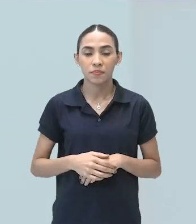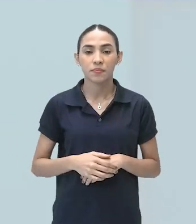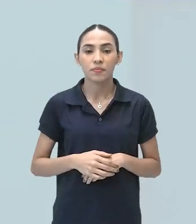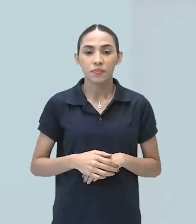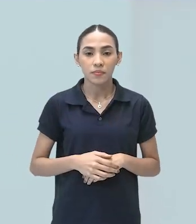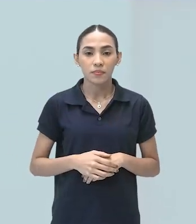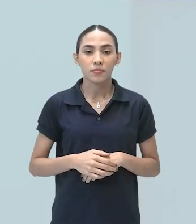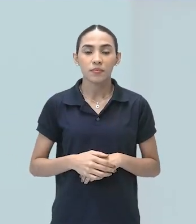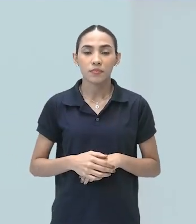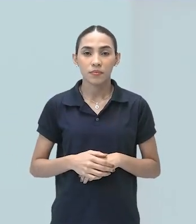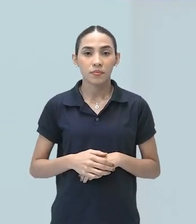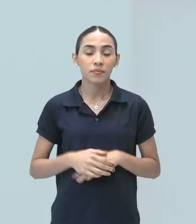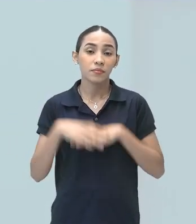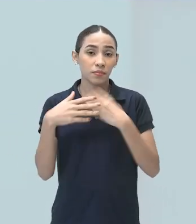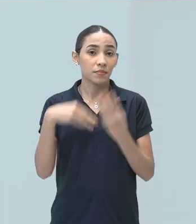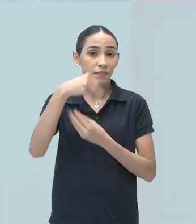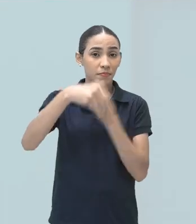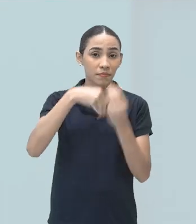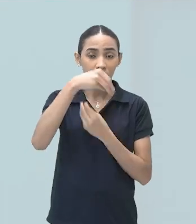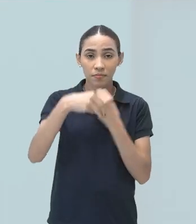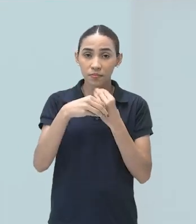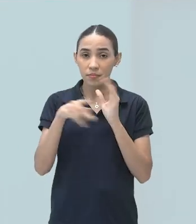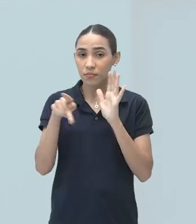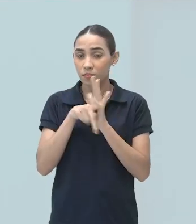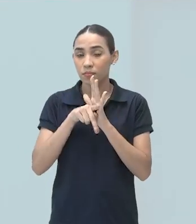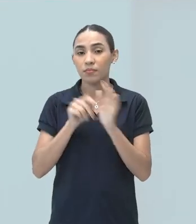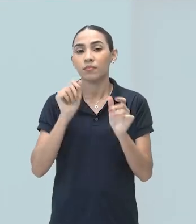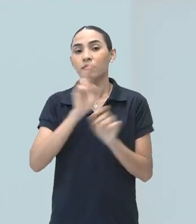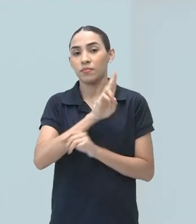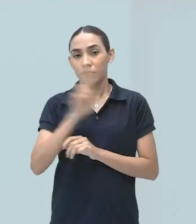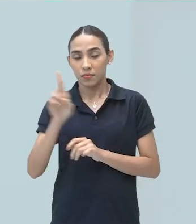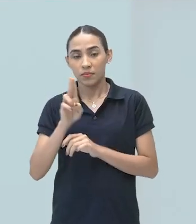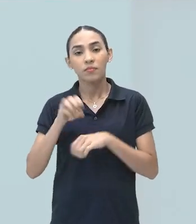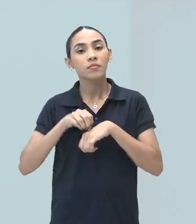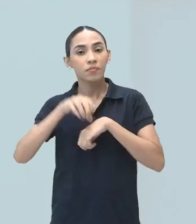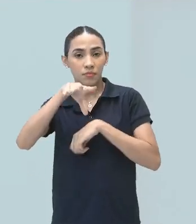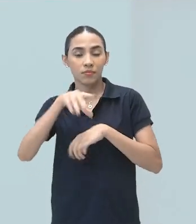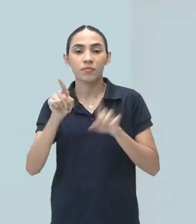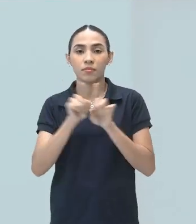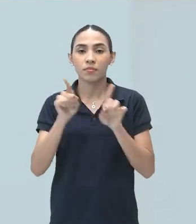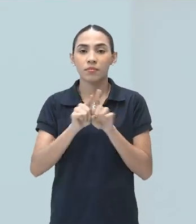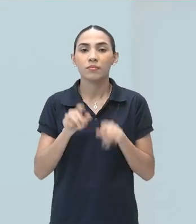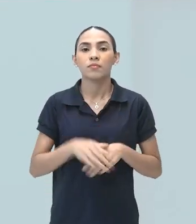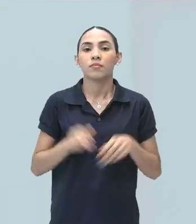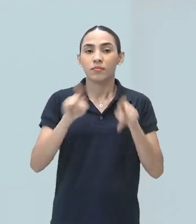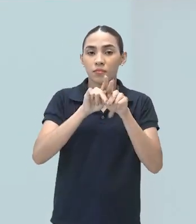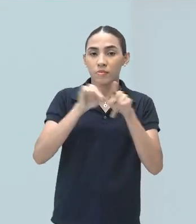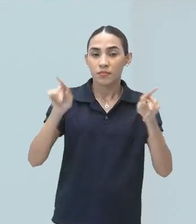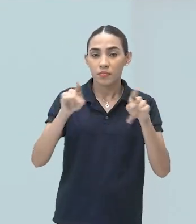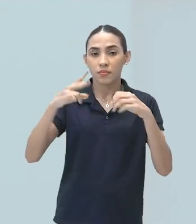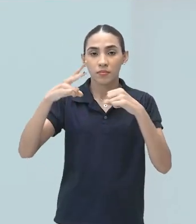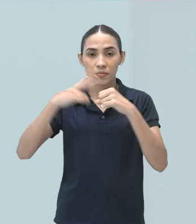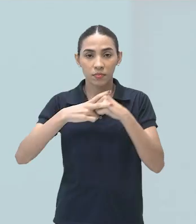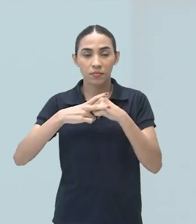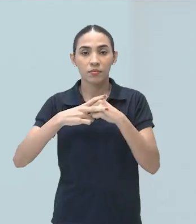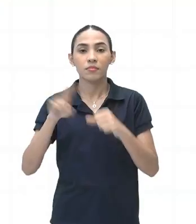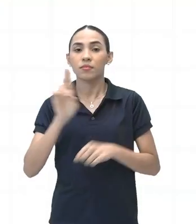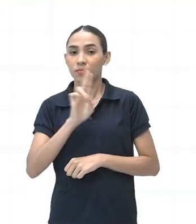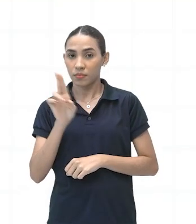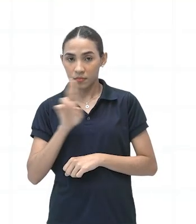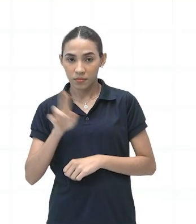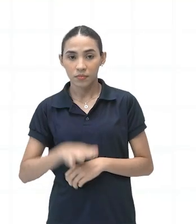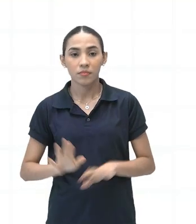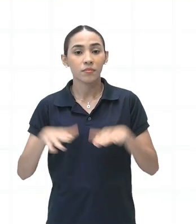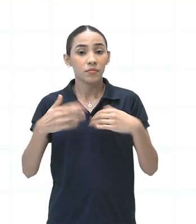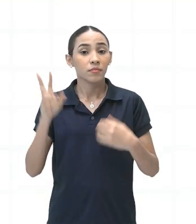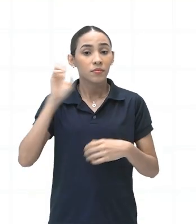correto? E, por ser mistura, o próprio nome dele já sugere isso. Predicado, verbo, nominal.